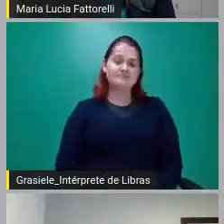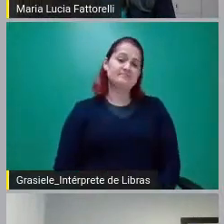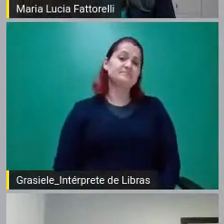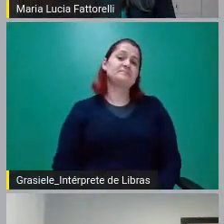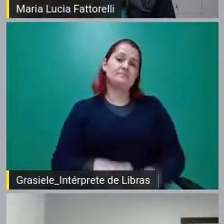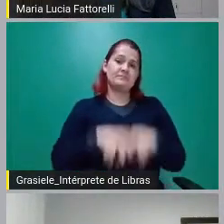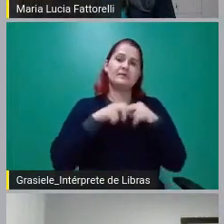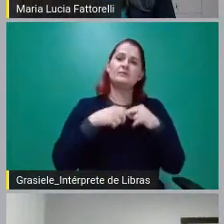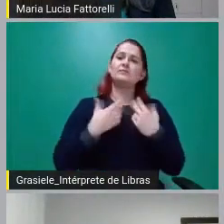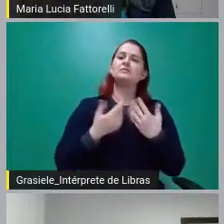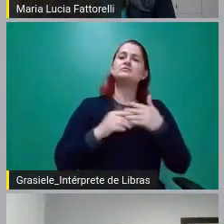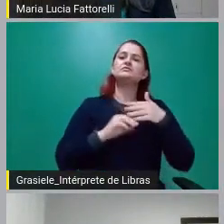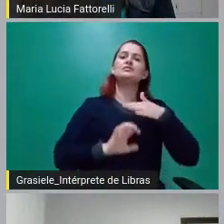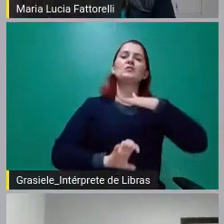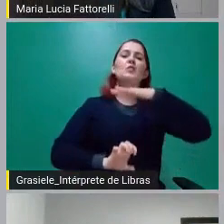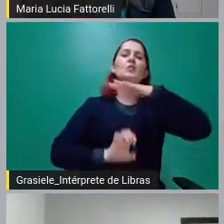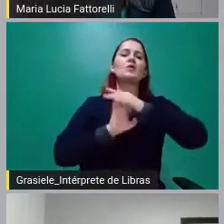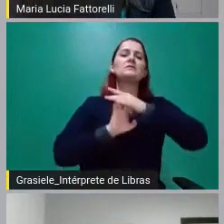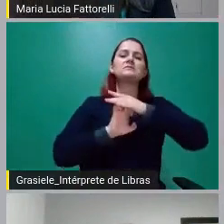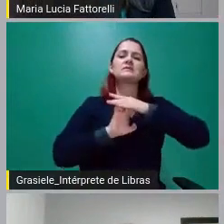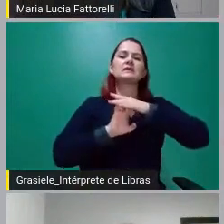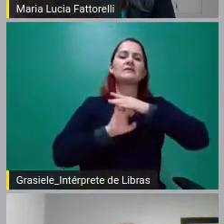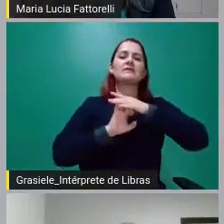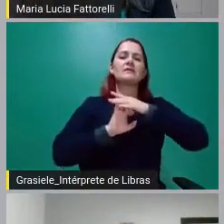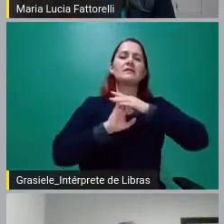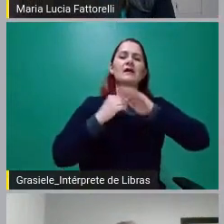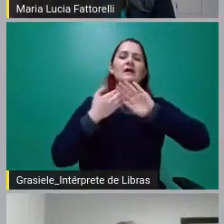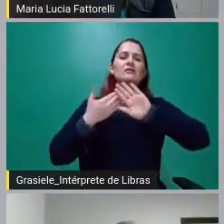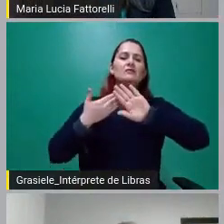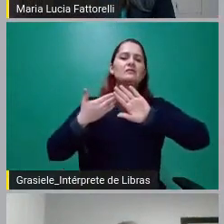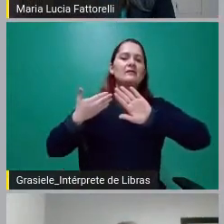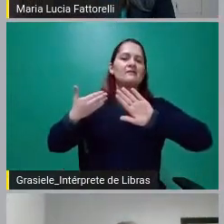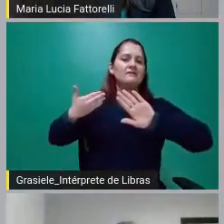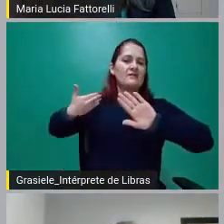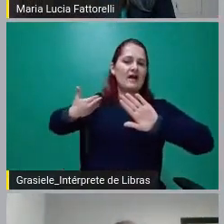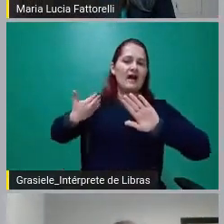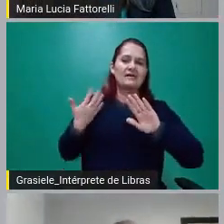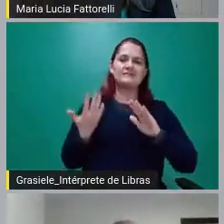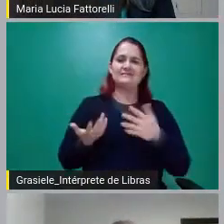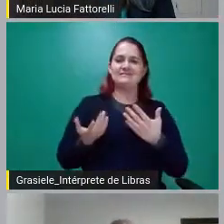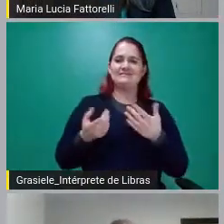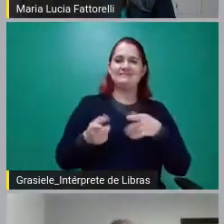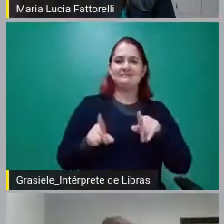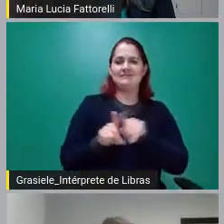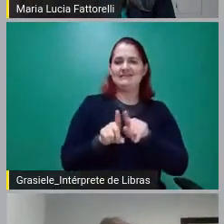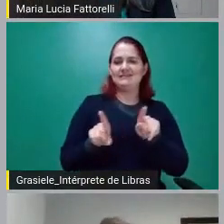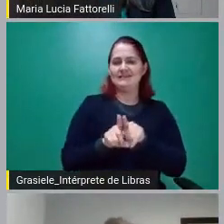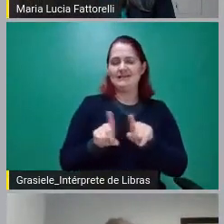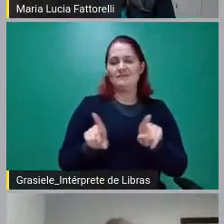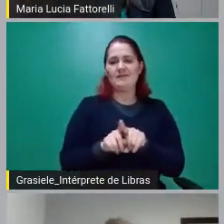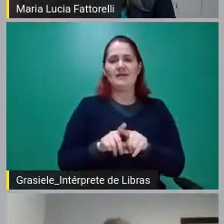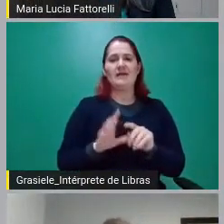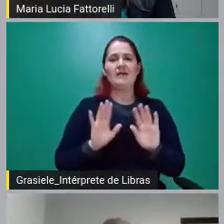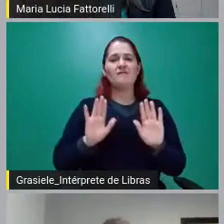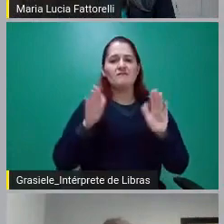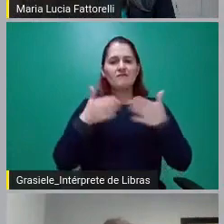distanciamento do Estado, da organização, planejamento e direcionamento da economia.